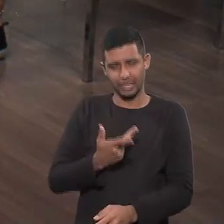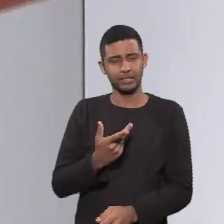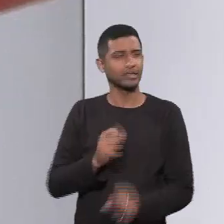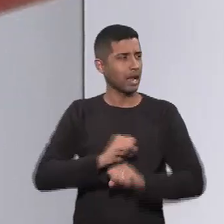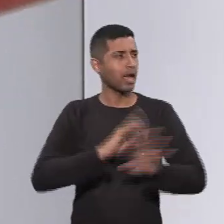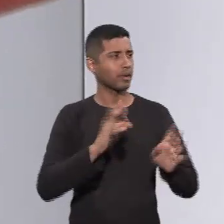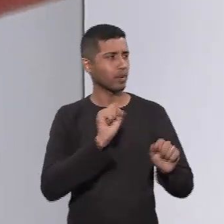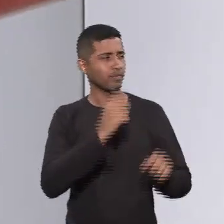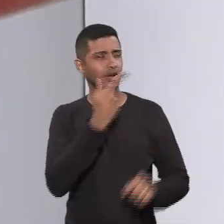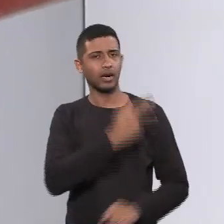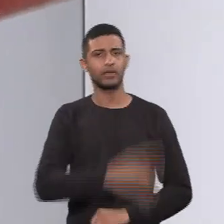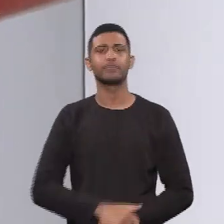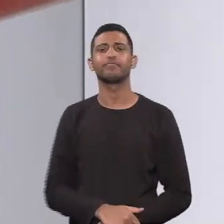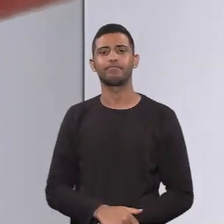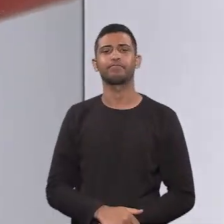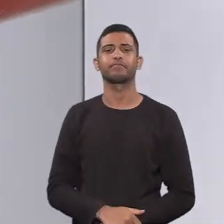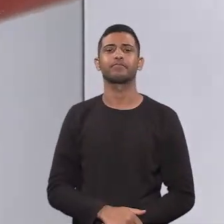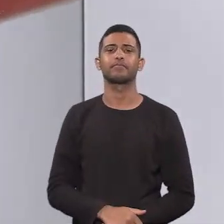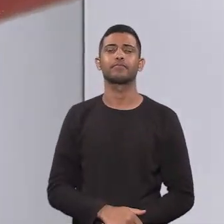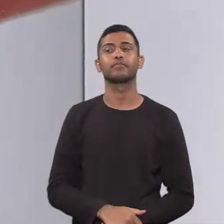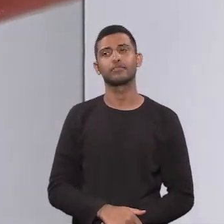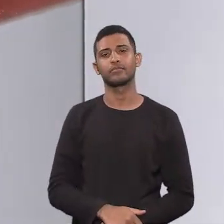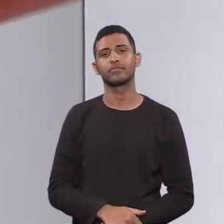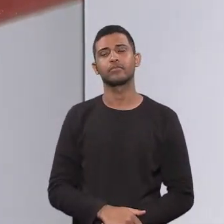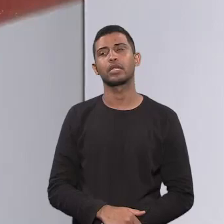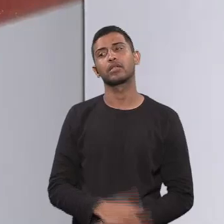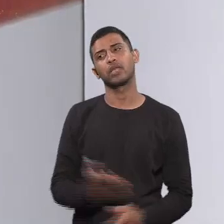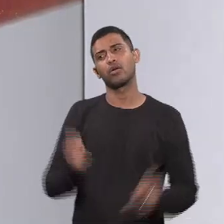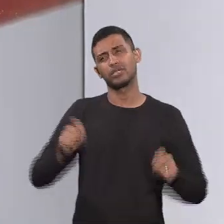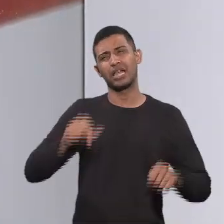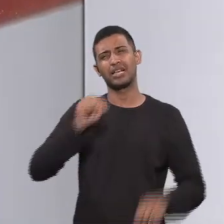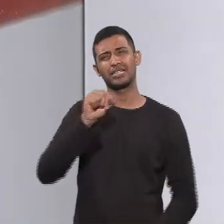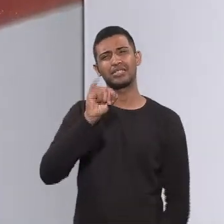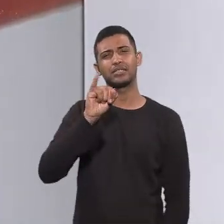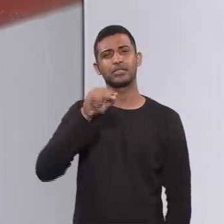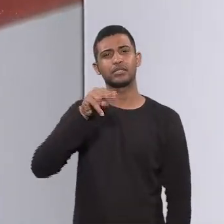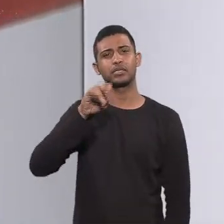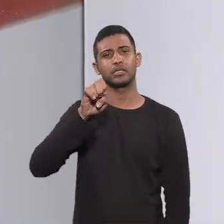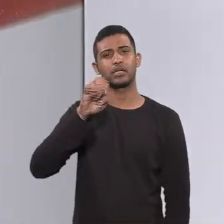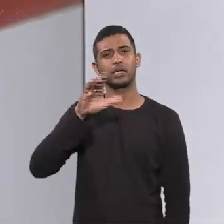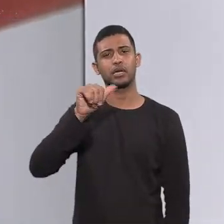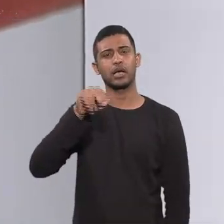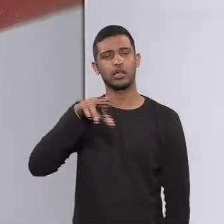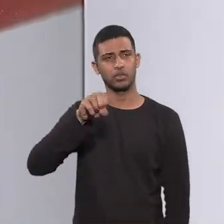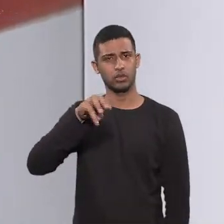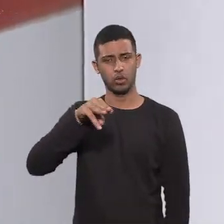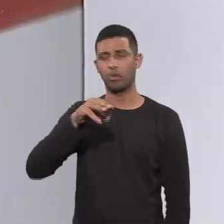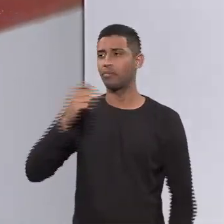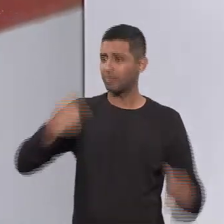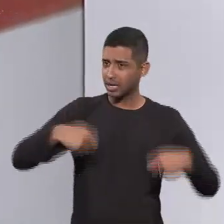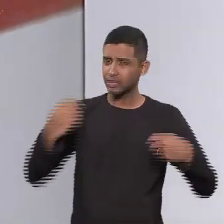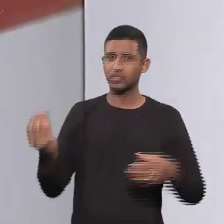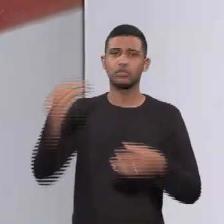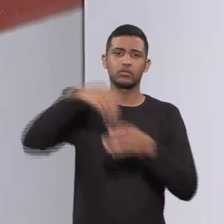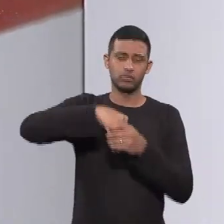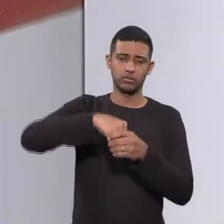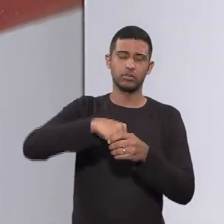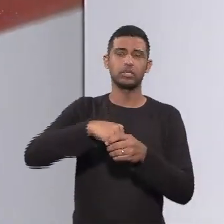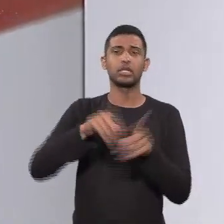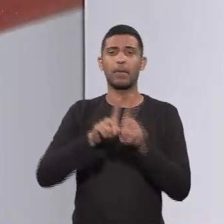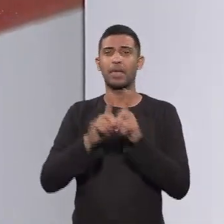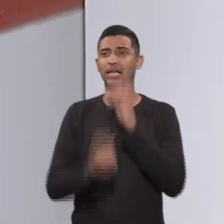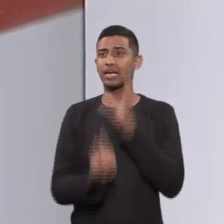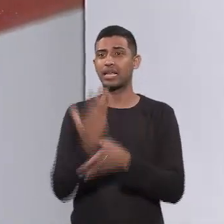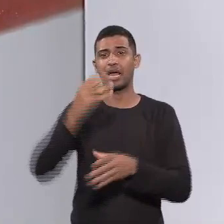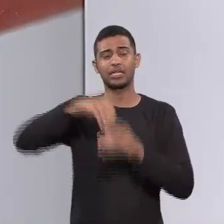nesse aspecto, eu acho que considero sine qua non para, de fato, haver inclusão, que se inaugure na